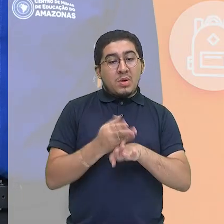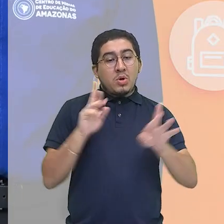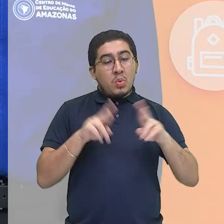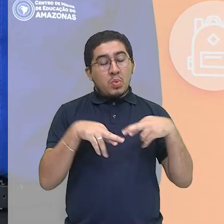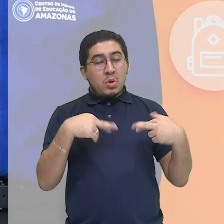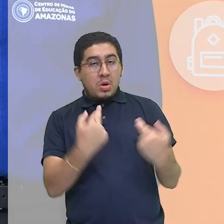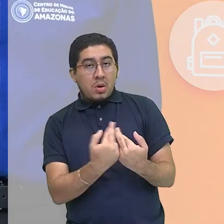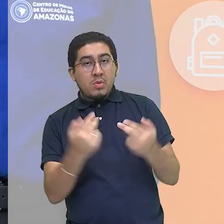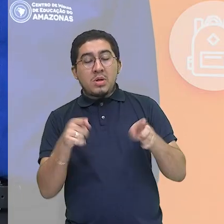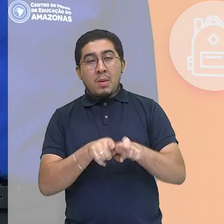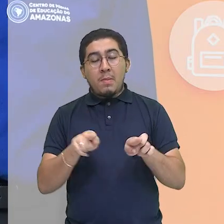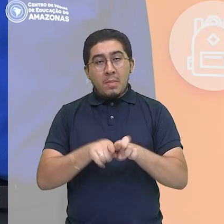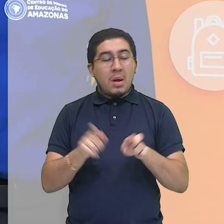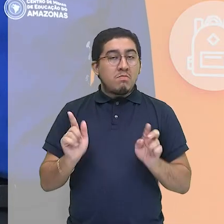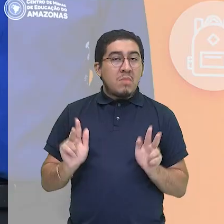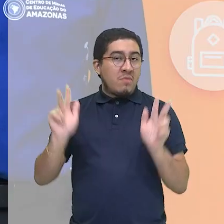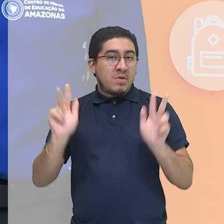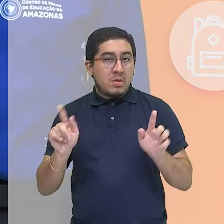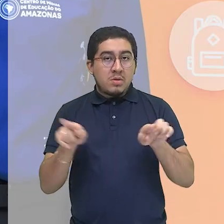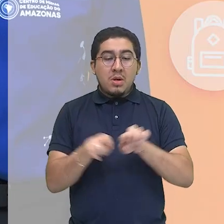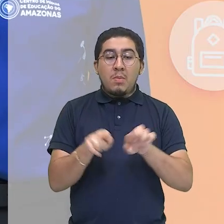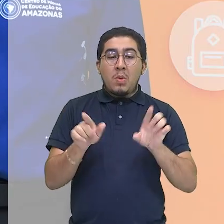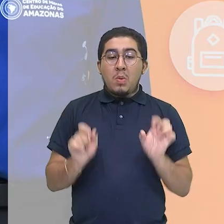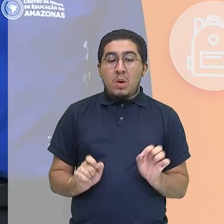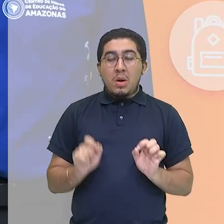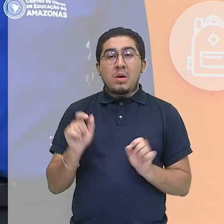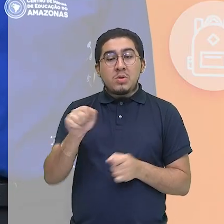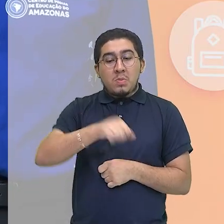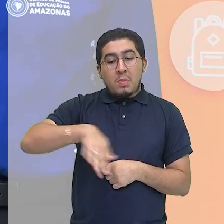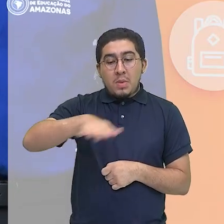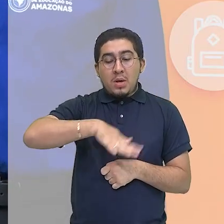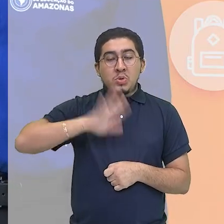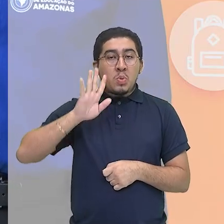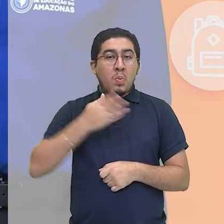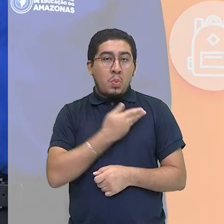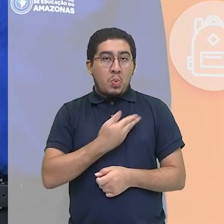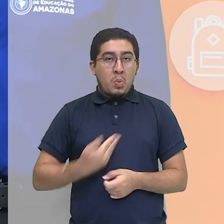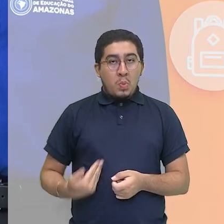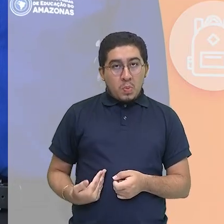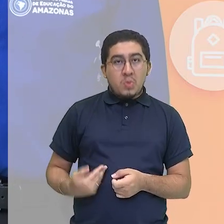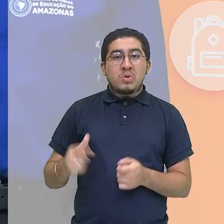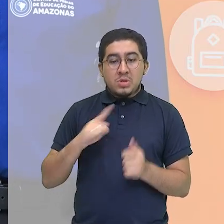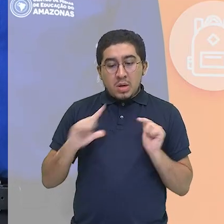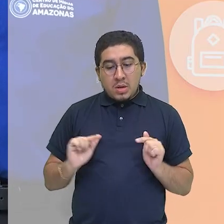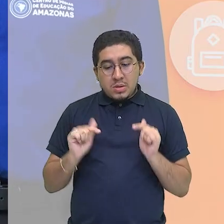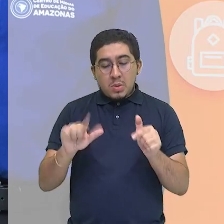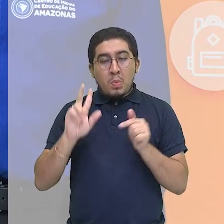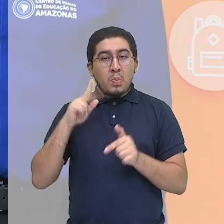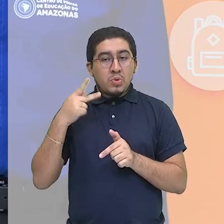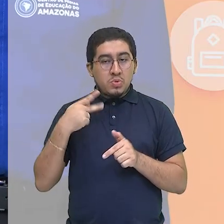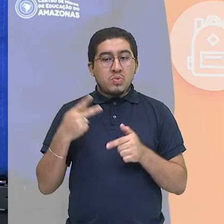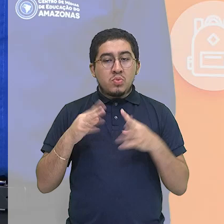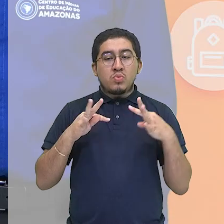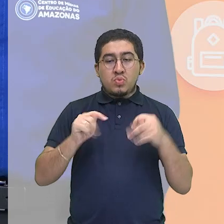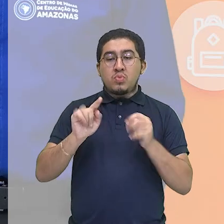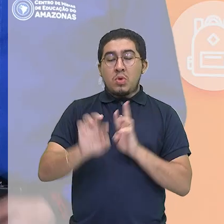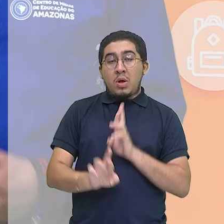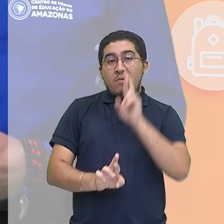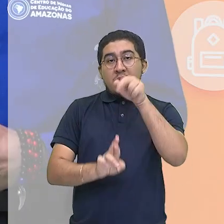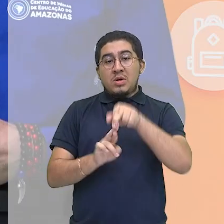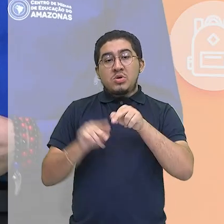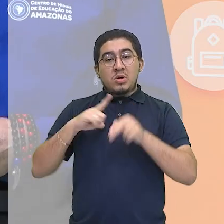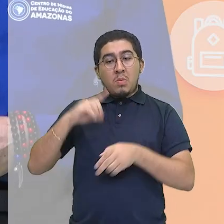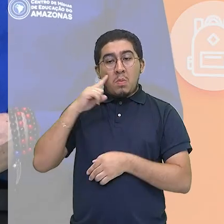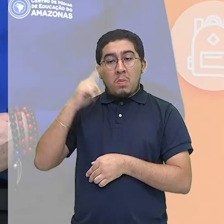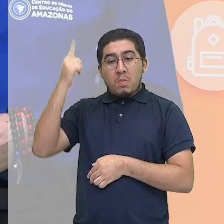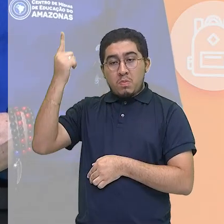reuniões, manifestações e comícios públicos. Tudo aqui relacionado, neste quadro aqui